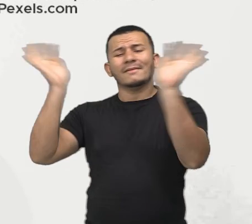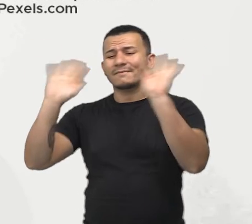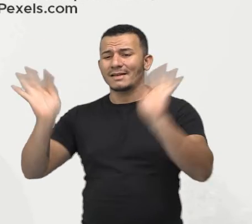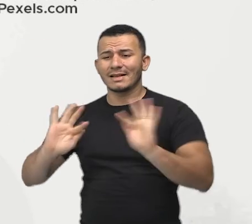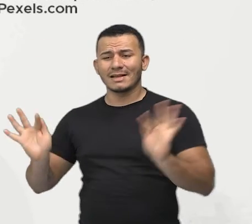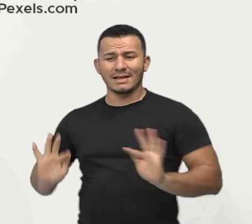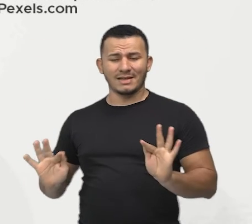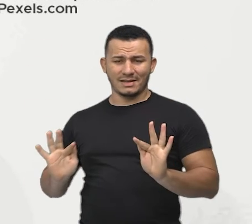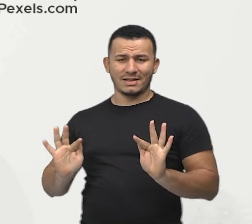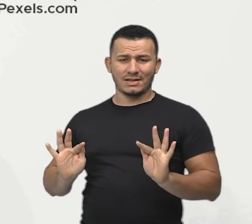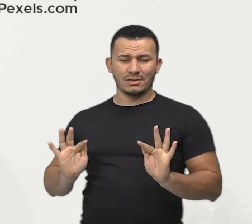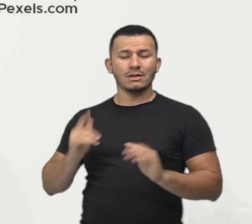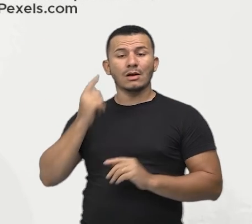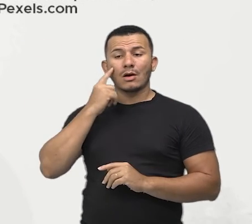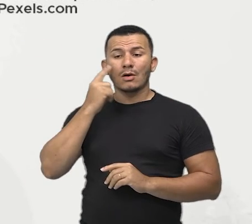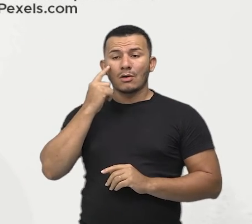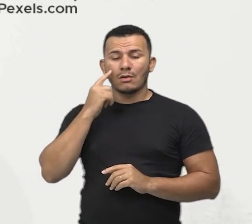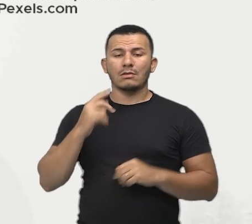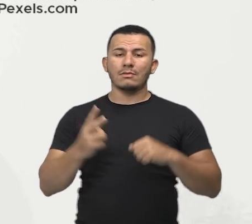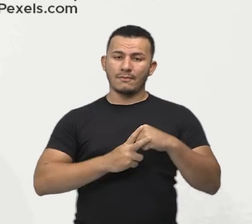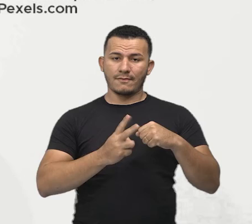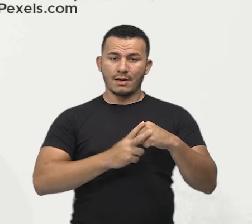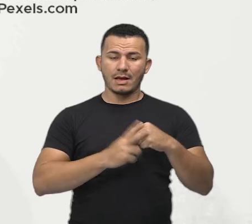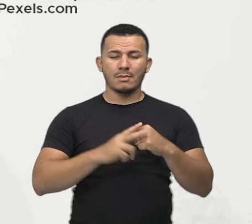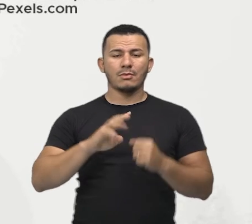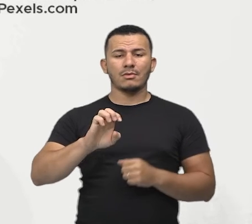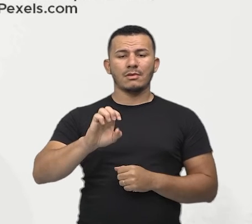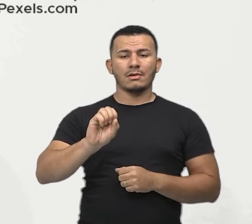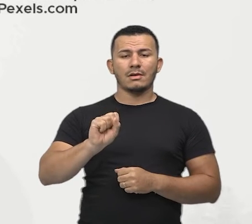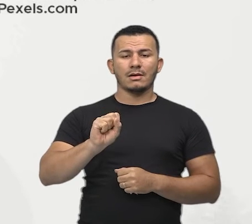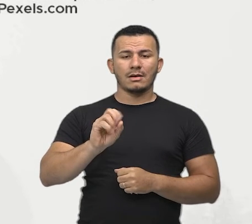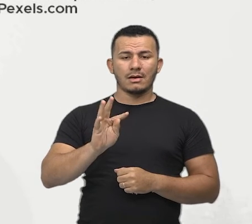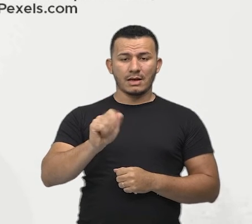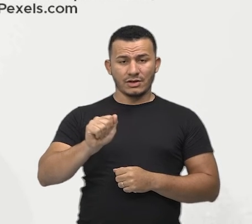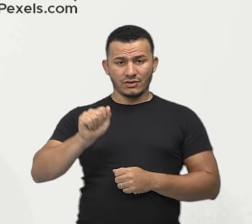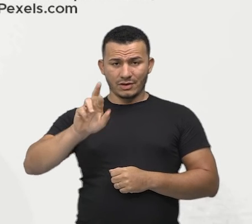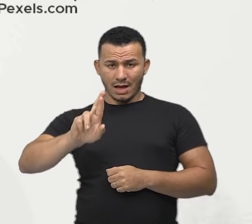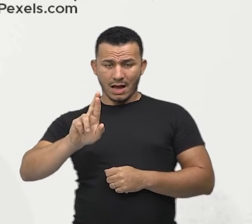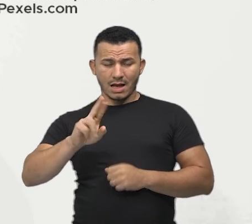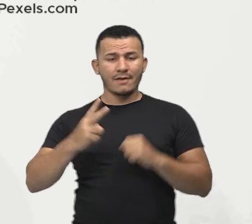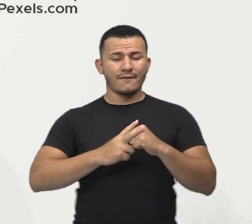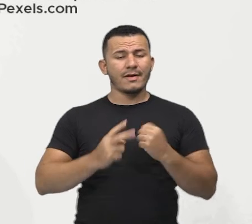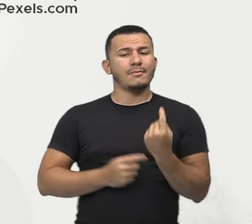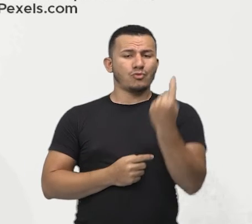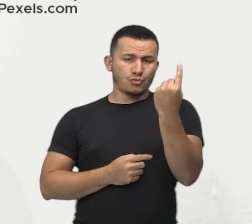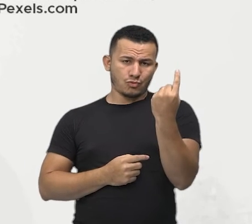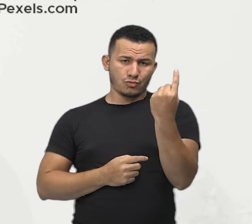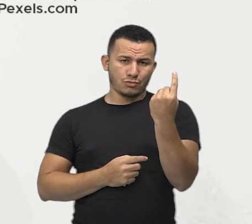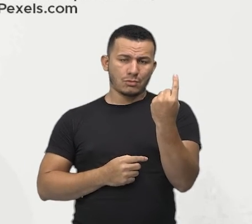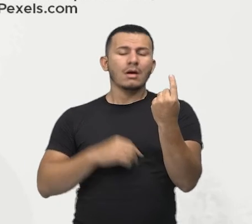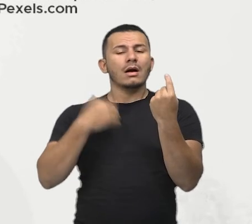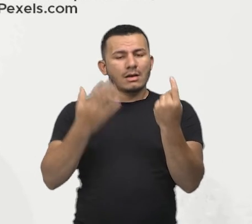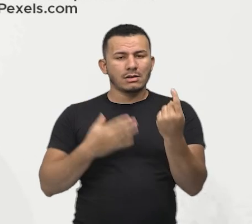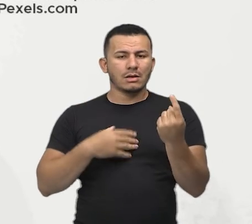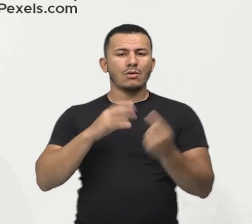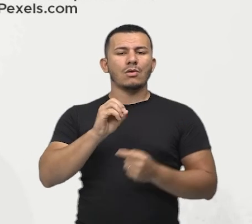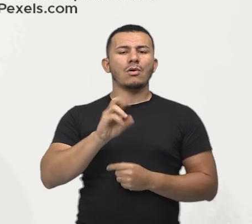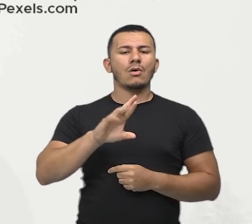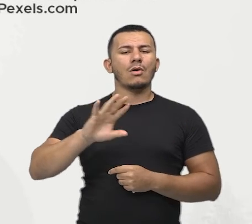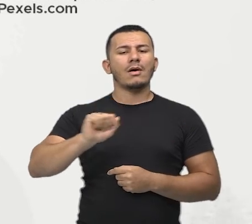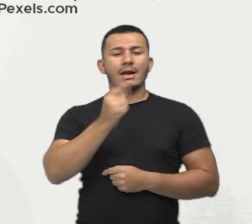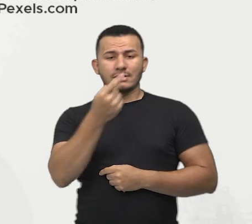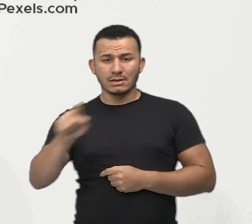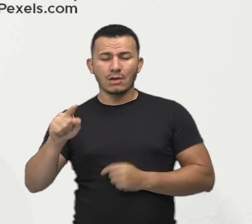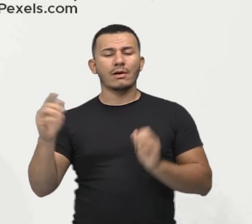o resultado. Olha só, o verbo estar, ok? Tenho apenas um verbo, então eu tenho uma oração. Então,